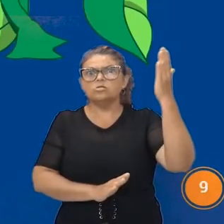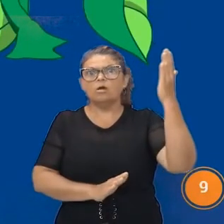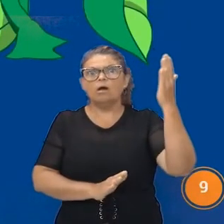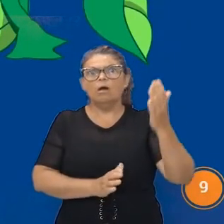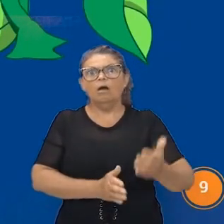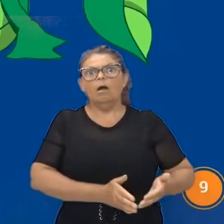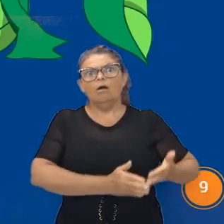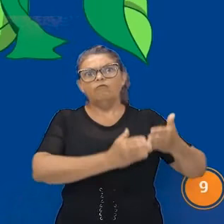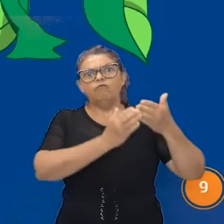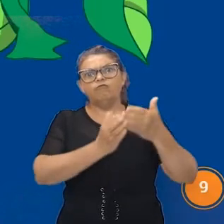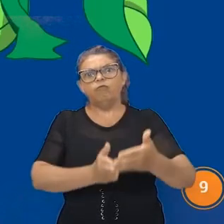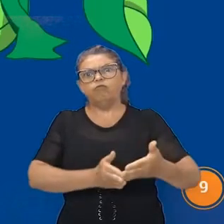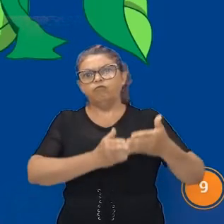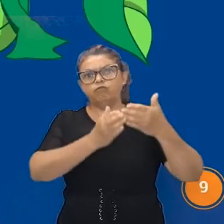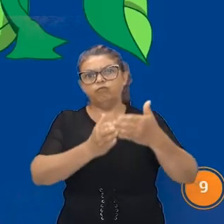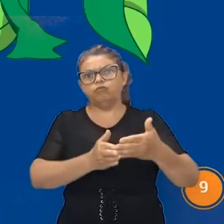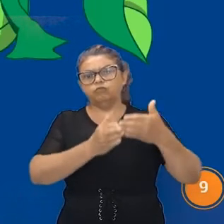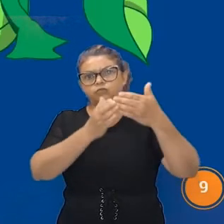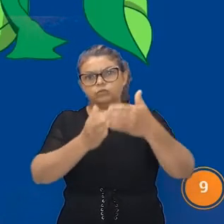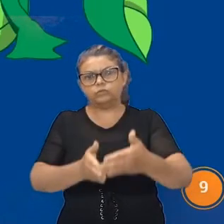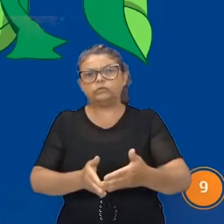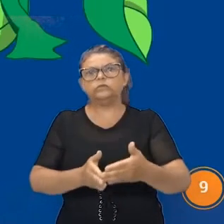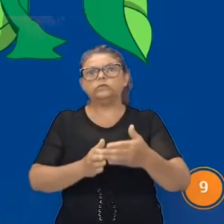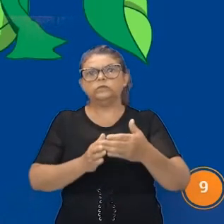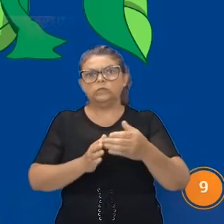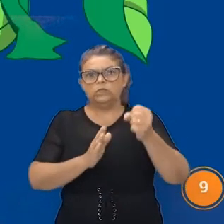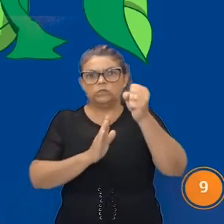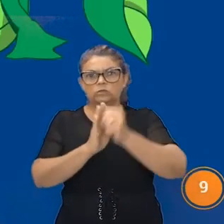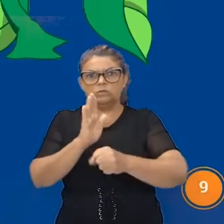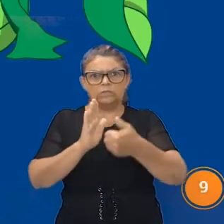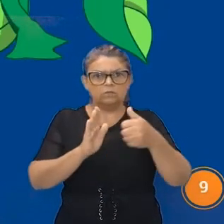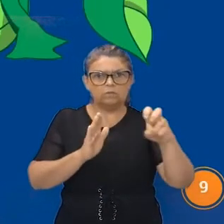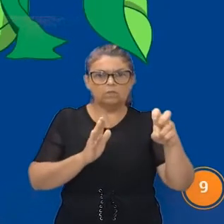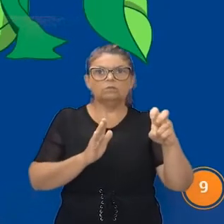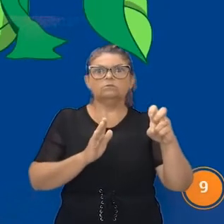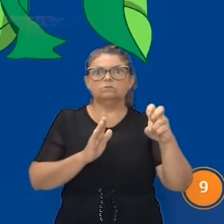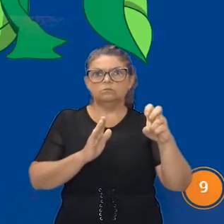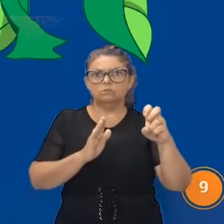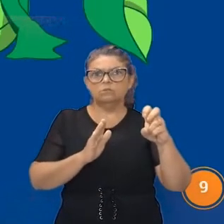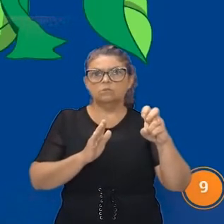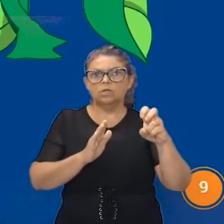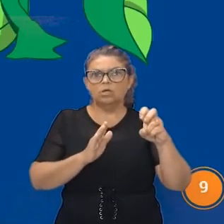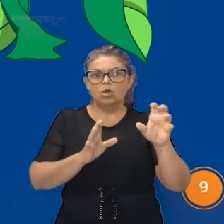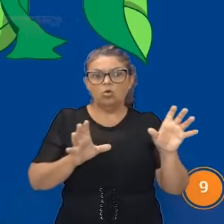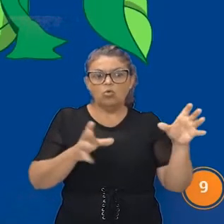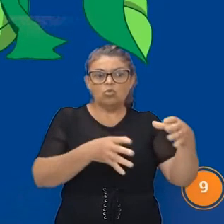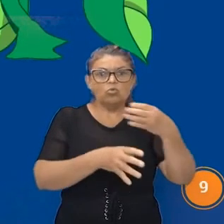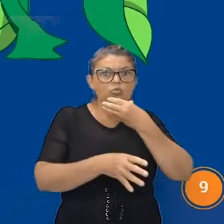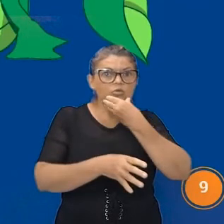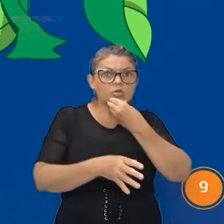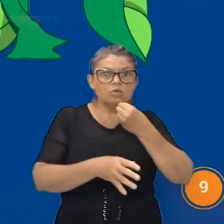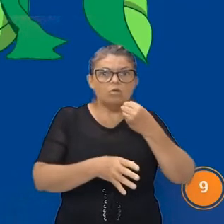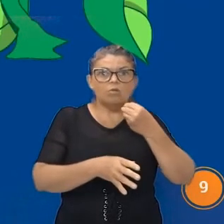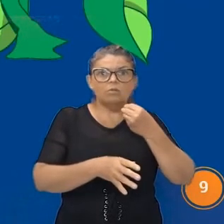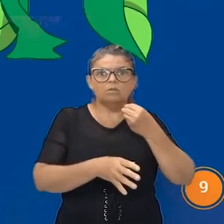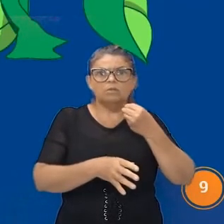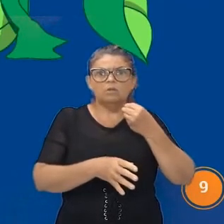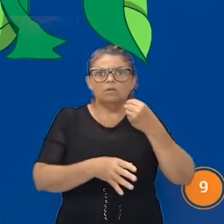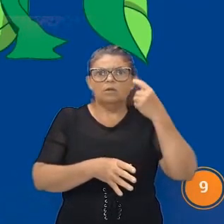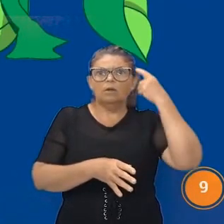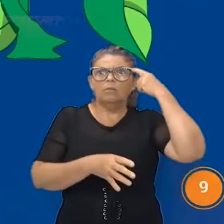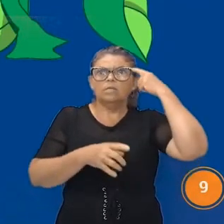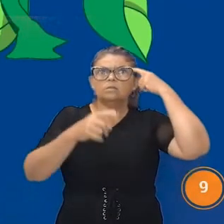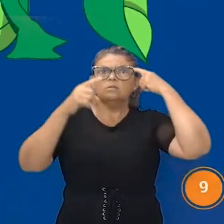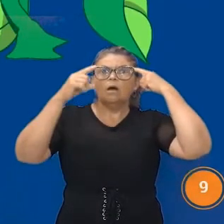do século XV enfrentaram perigos reais e imaginários. Entre os perigos reais estavam